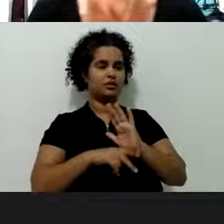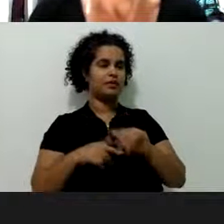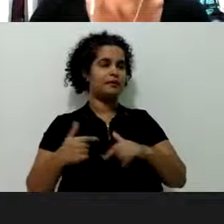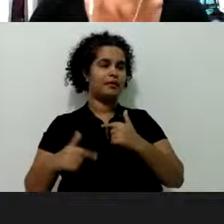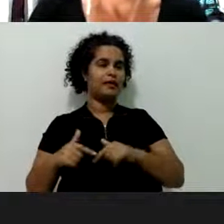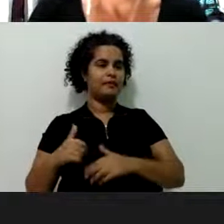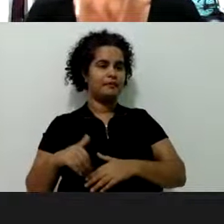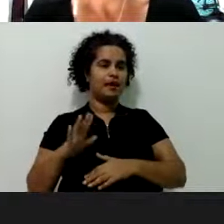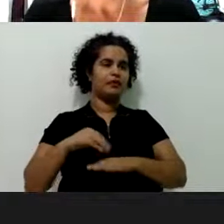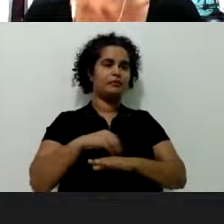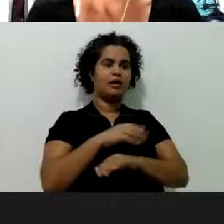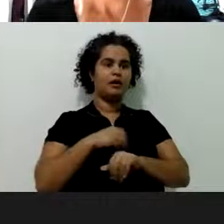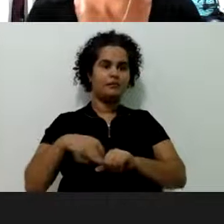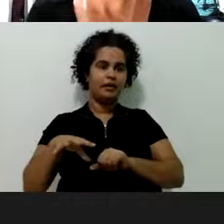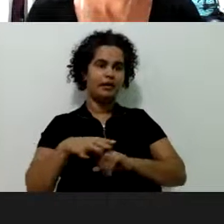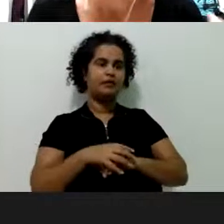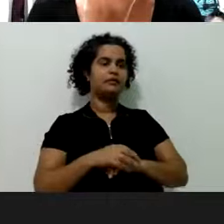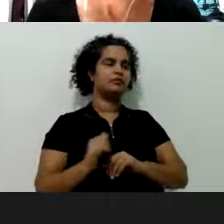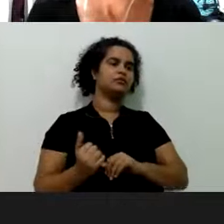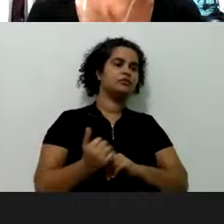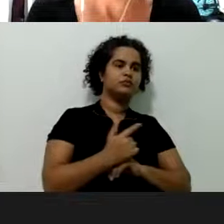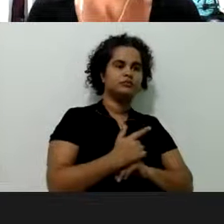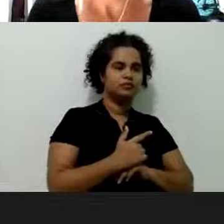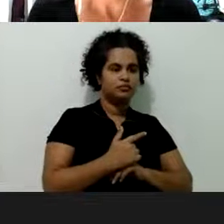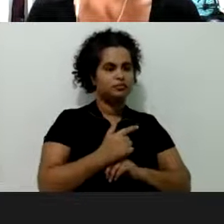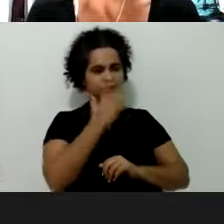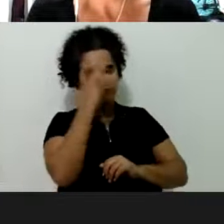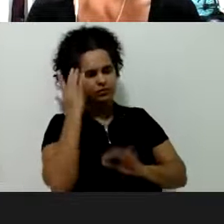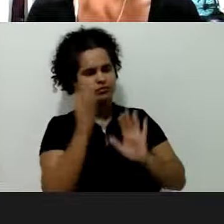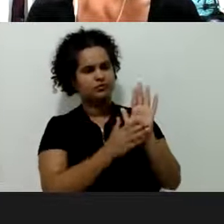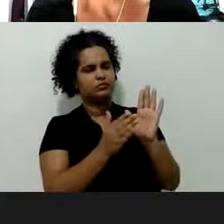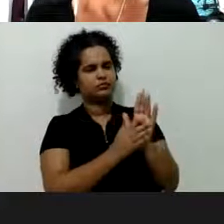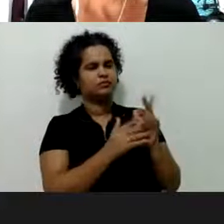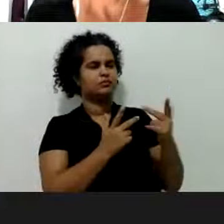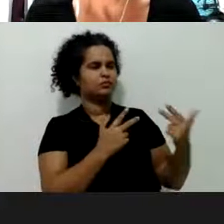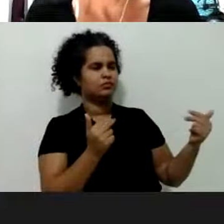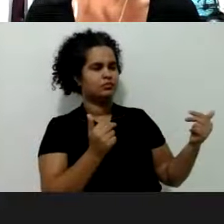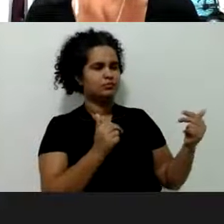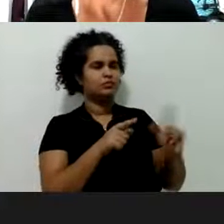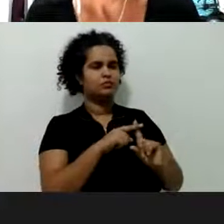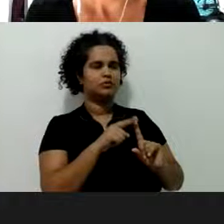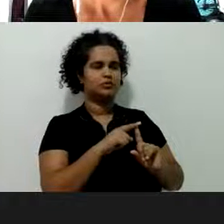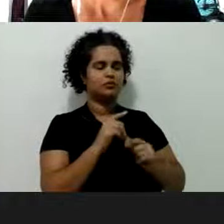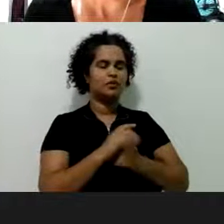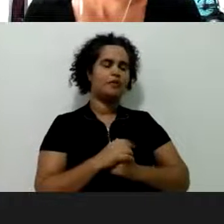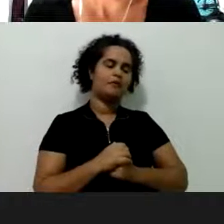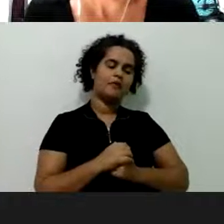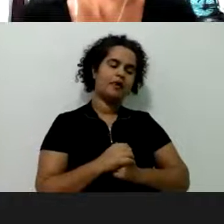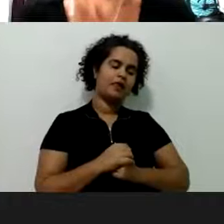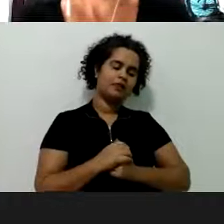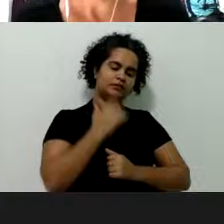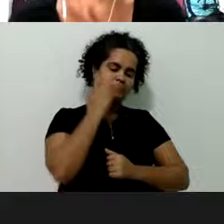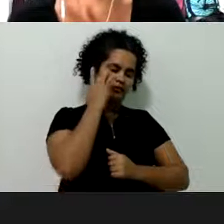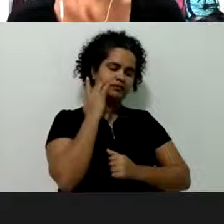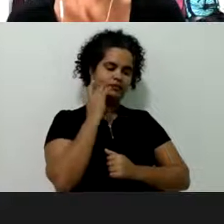um mediador do que alguém que está propondo alguma coisa positiva, eu acho que aí